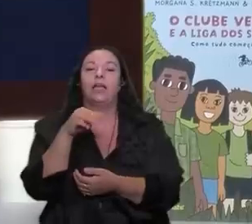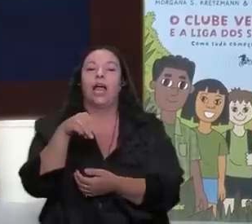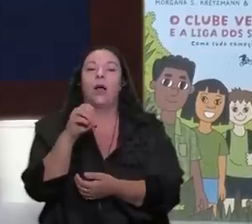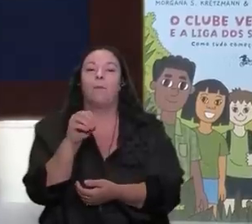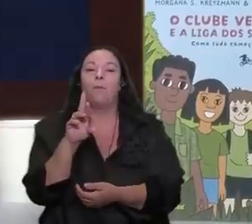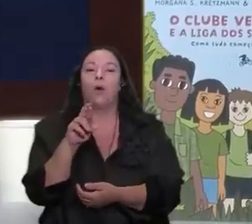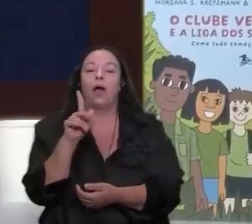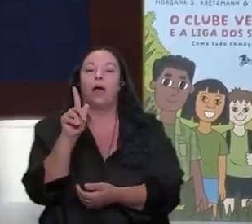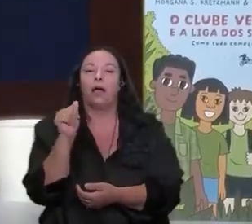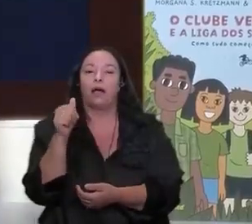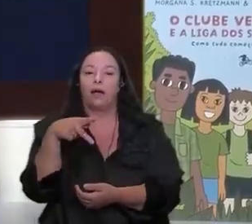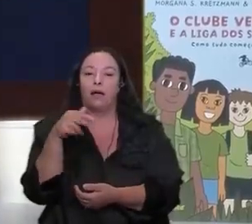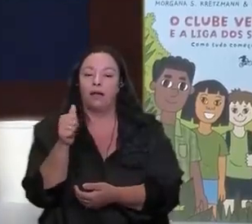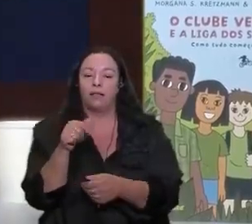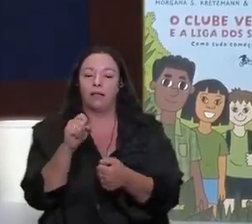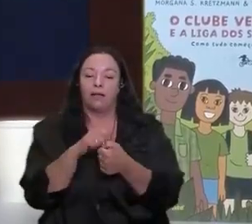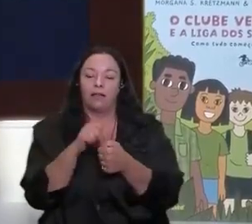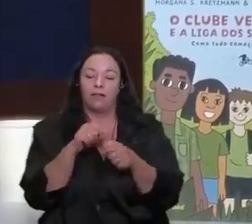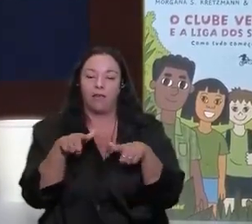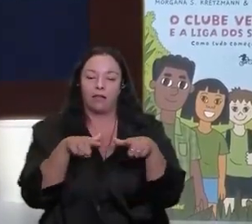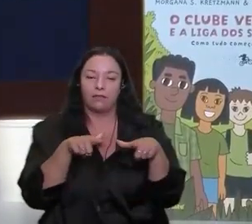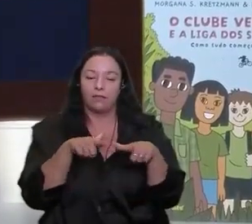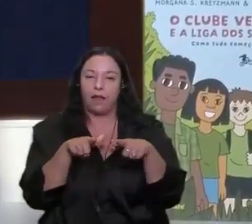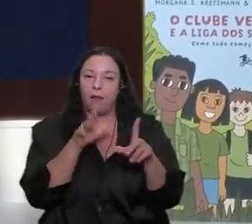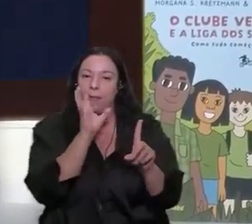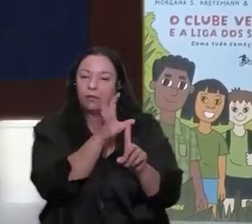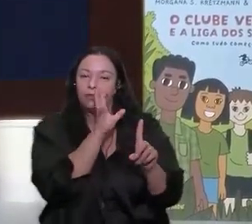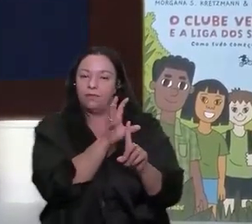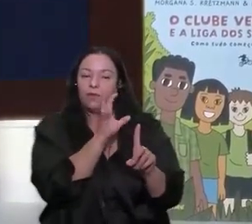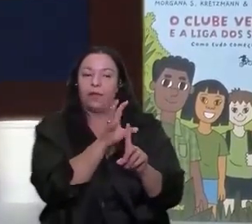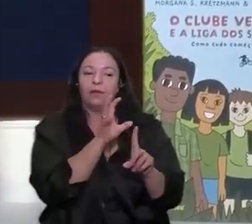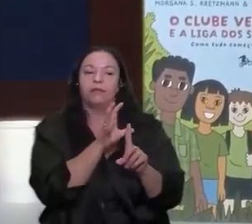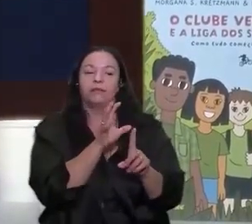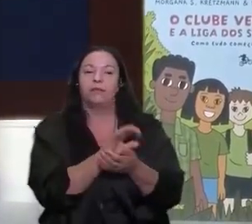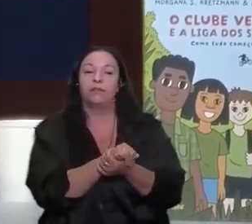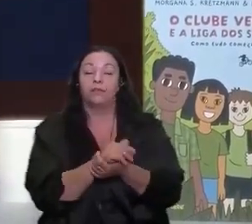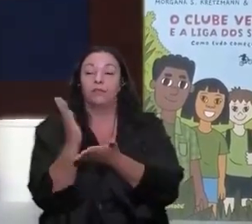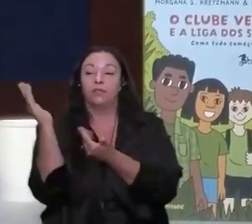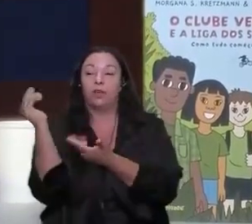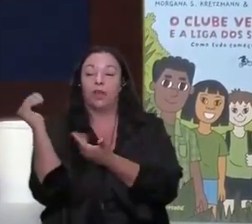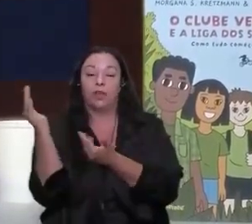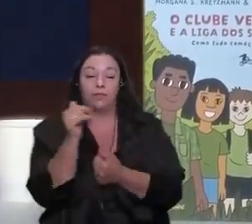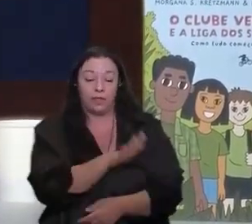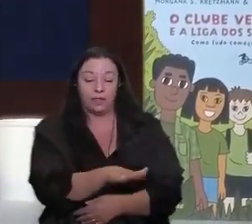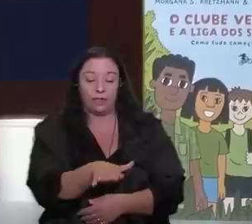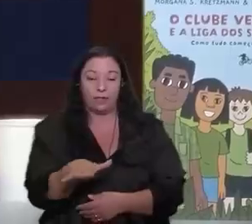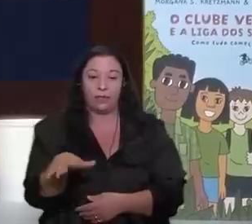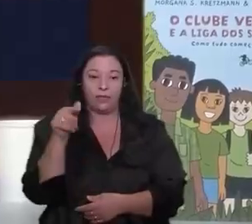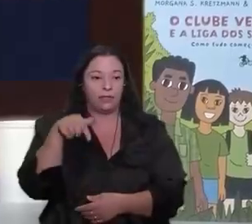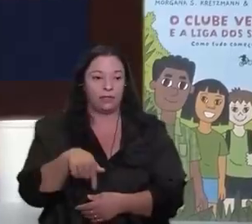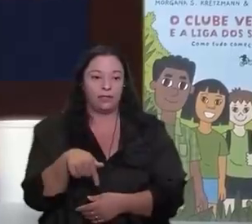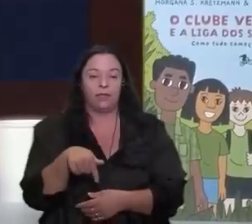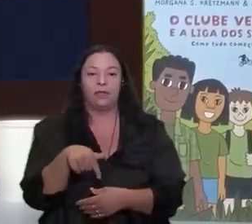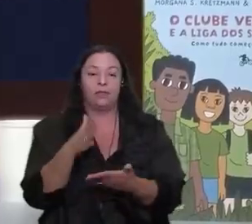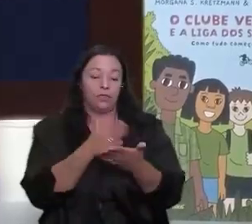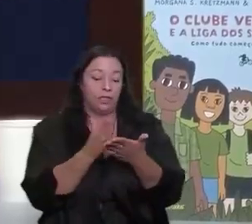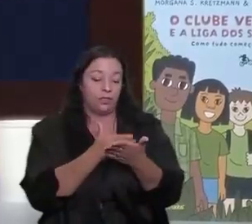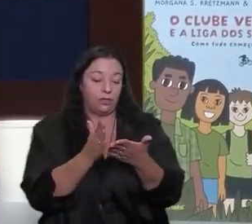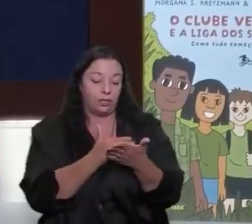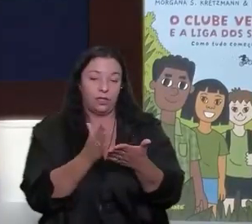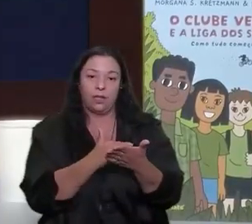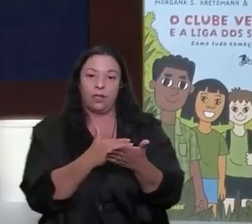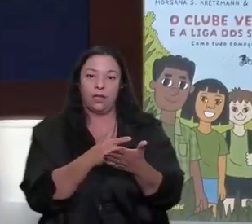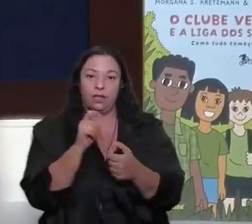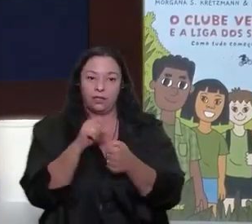vermelha de manga 3/4, estampada em tons de amarelo, verde, vinho e laranja. Usa óculos retangulares de aro preto